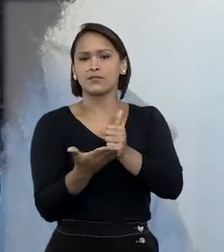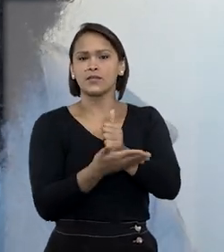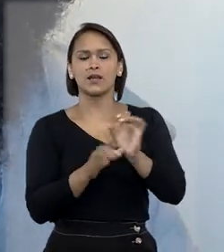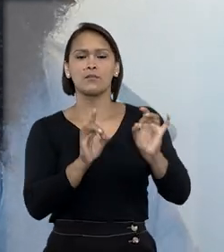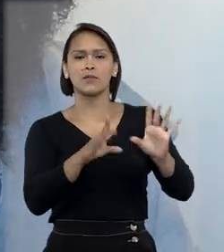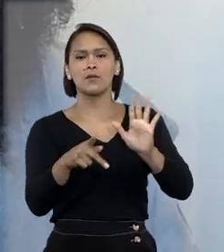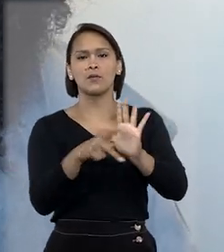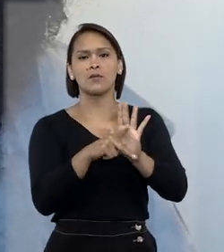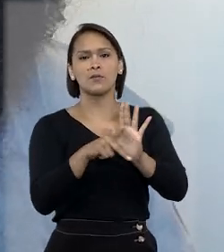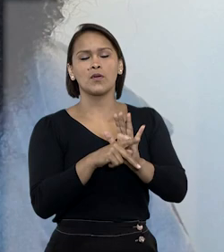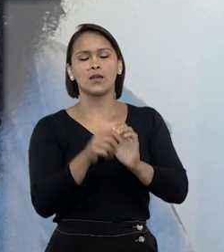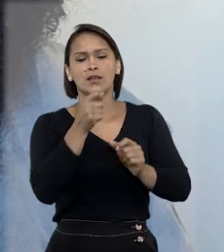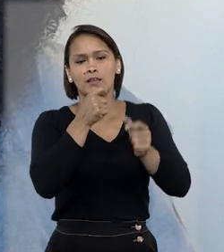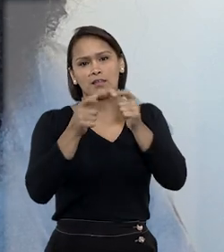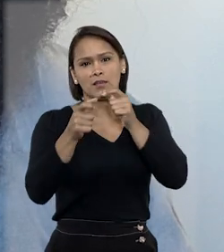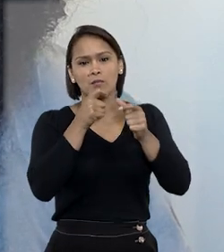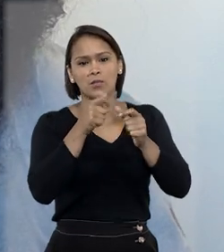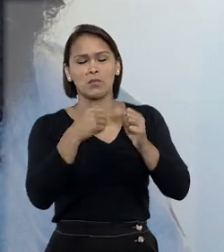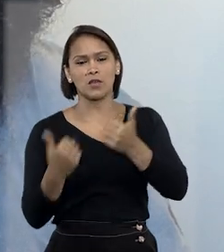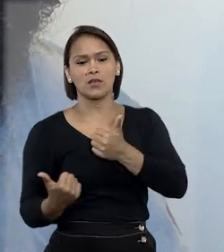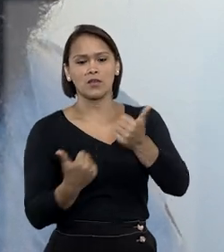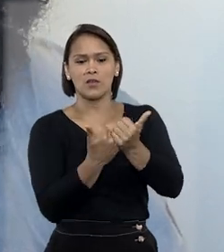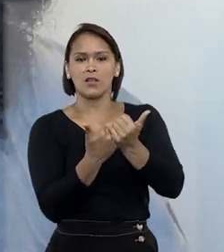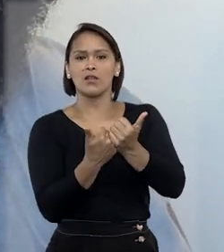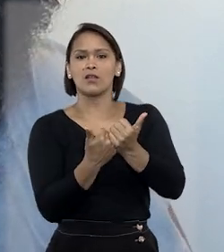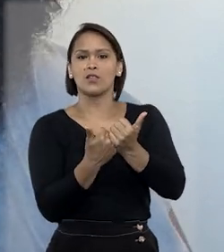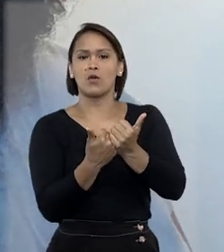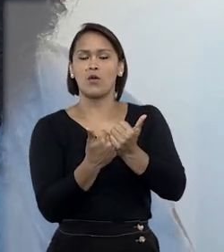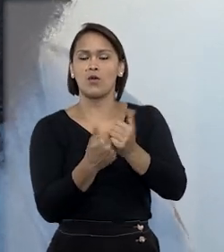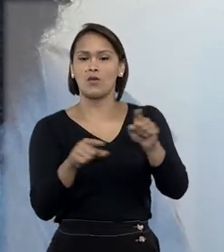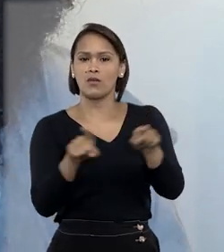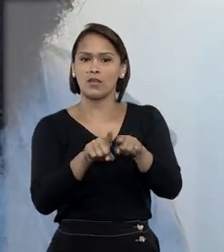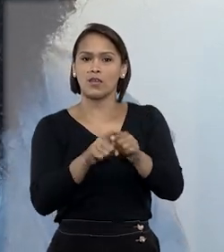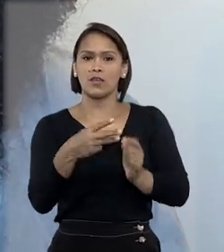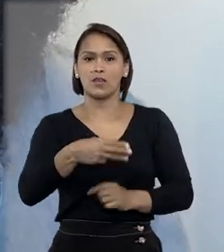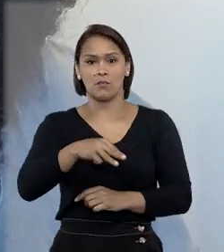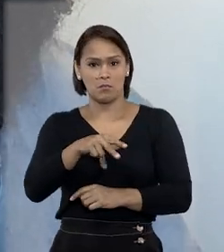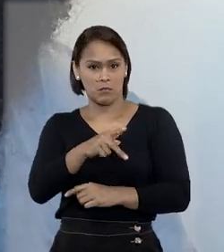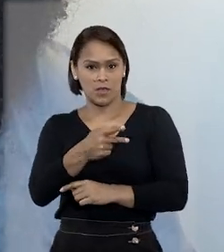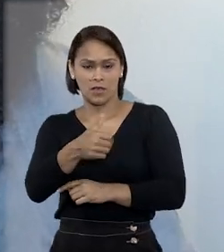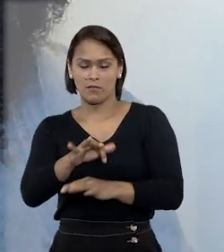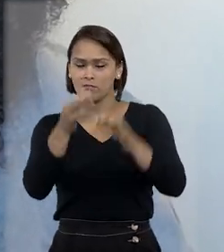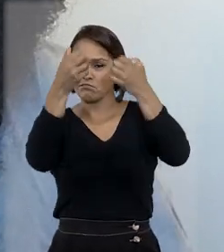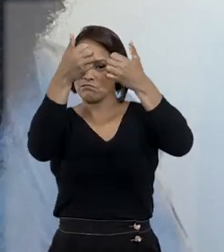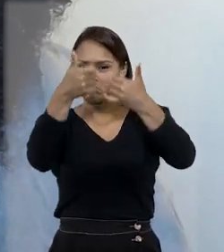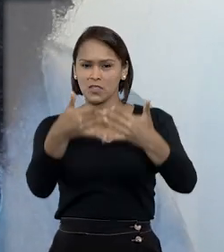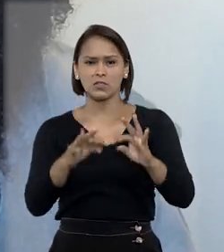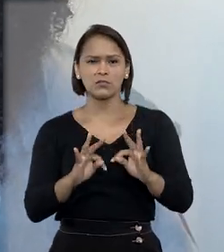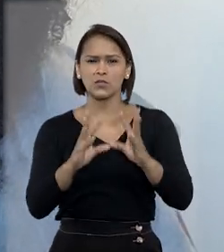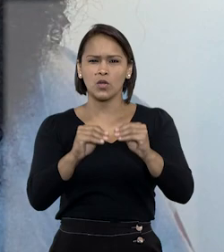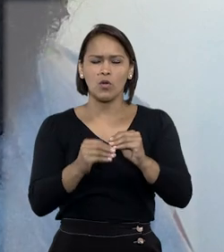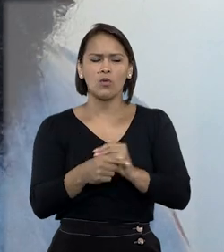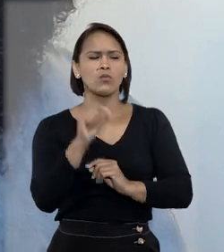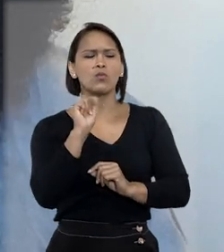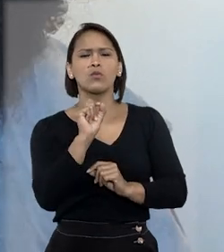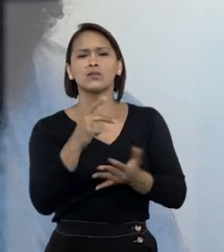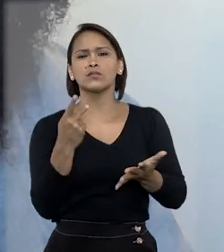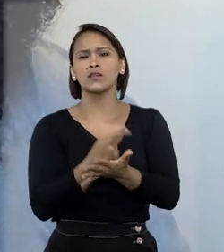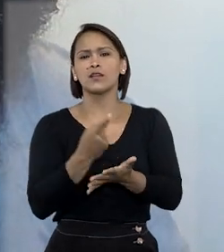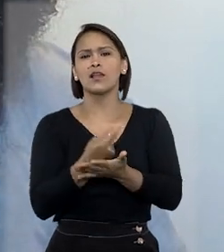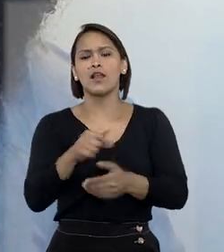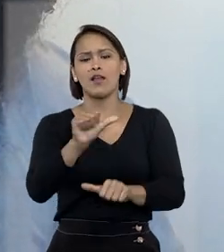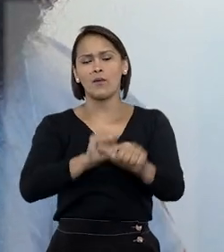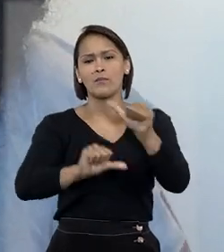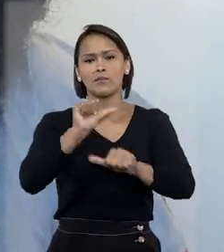se vazio exclusivamente em depoimento de colaborador premiado e que o MPS não descreveu concretamente